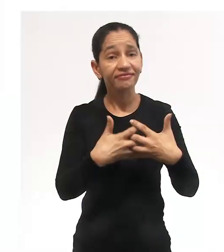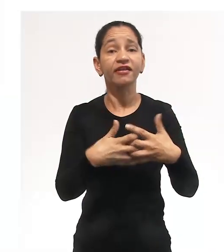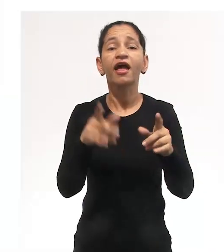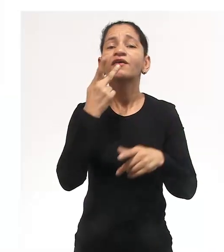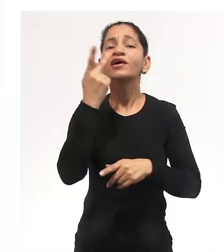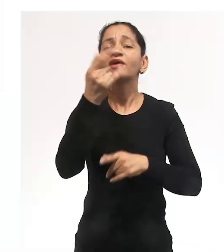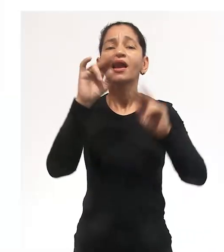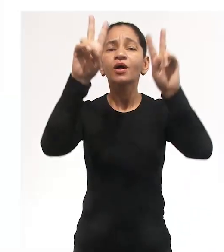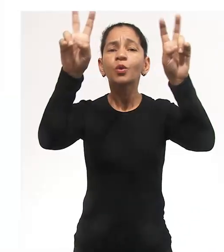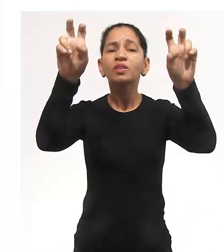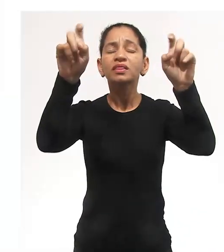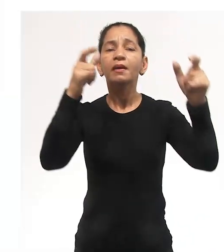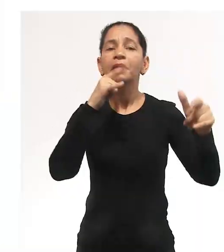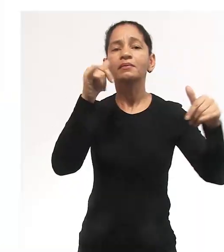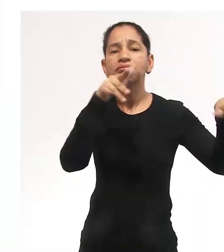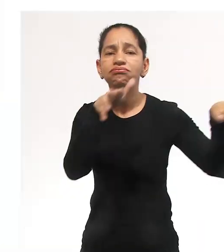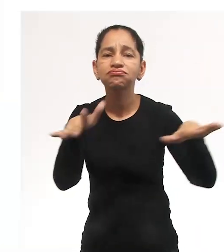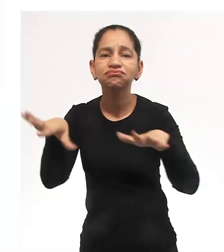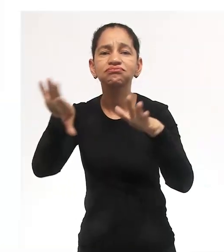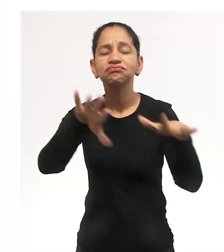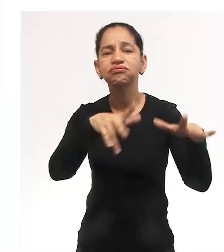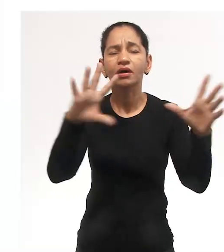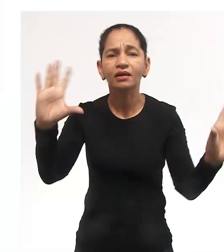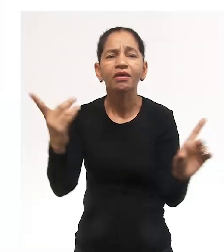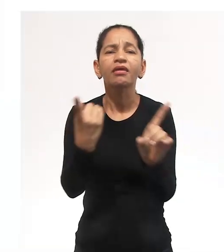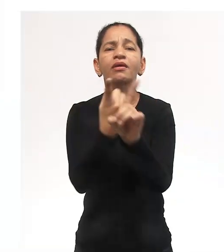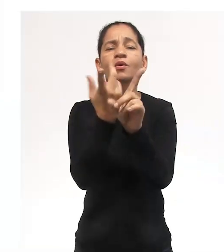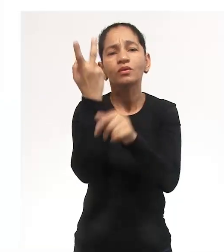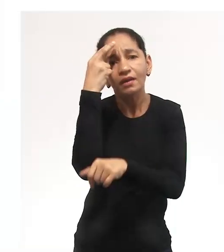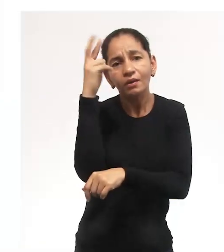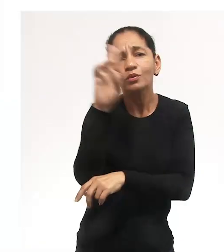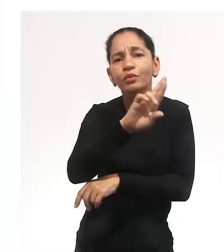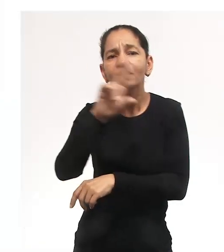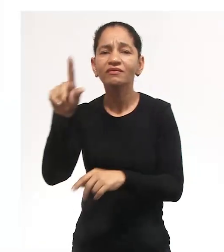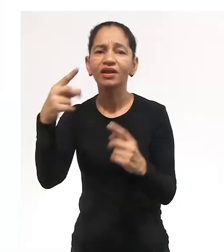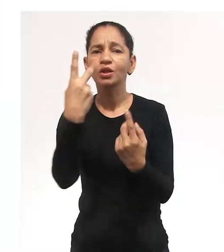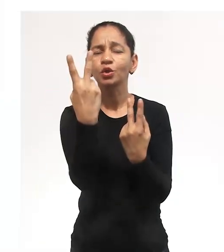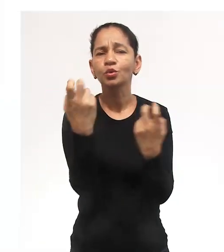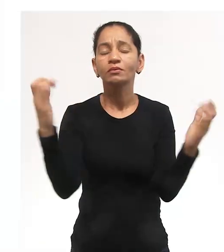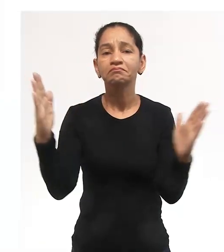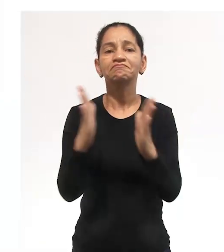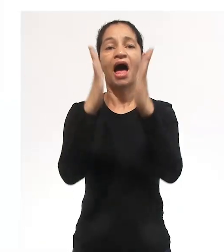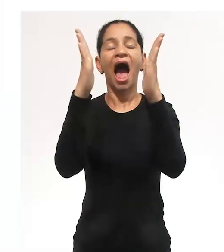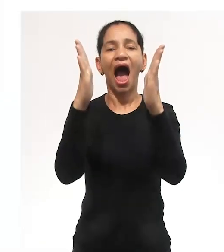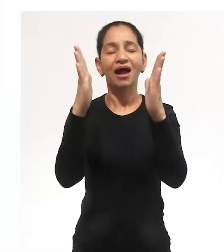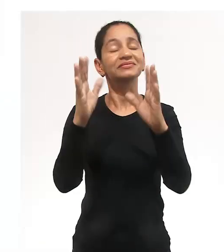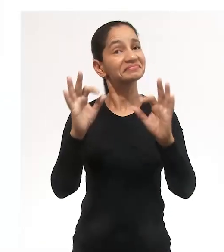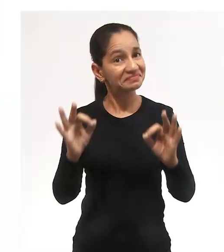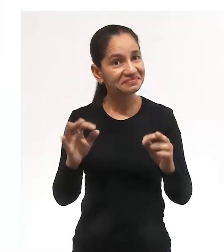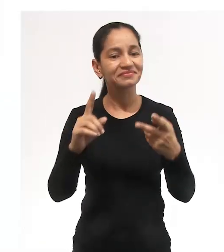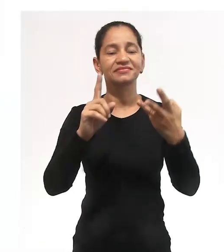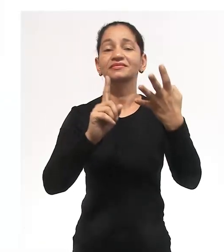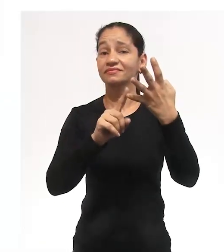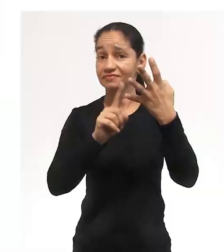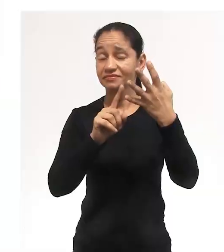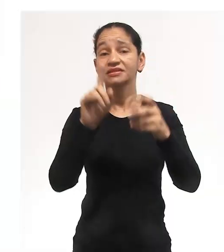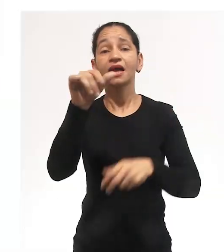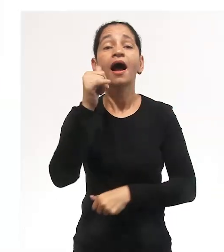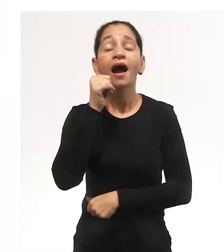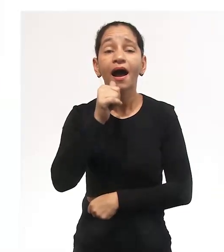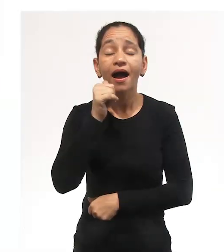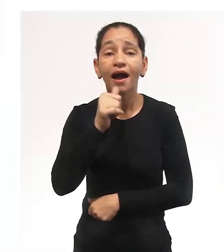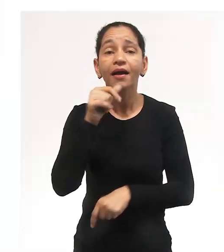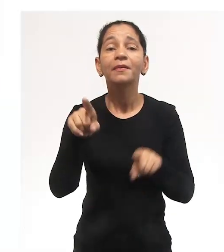de Rondônia. Ela vai falar do Mar do Caribe à beira do Madeira. Esse outro livro aqui, A Menina